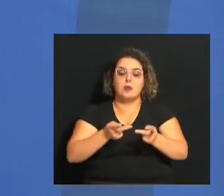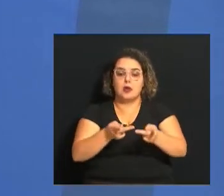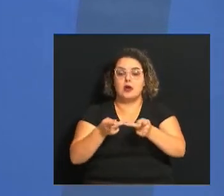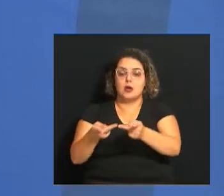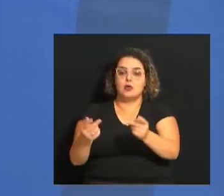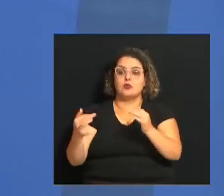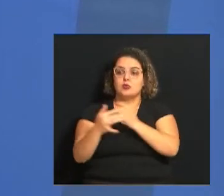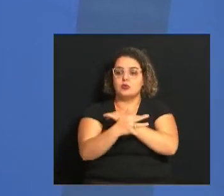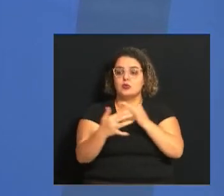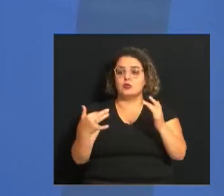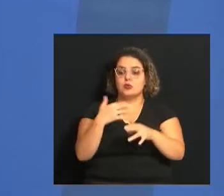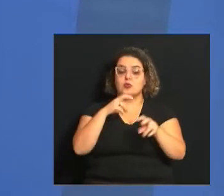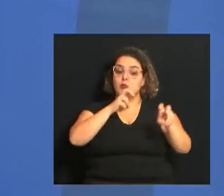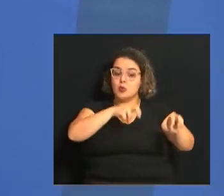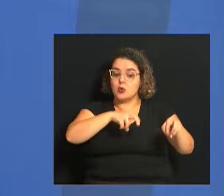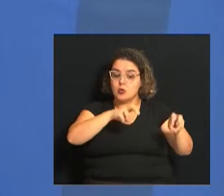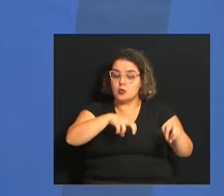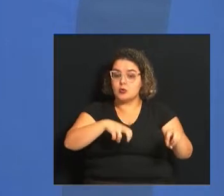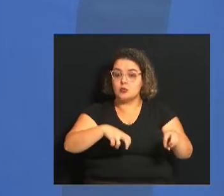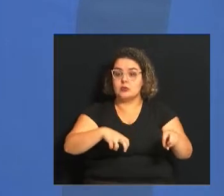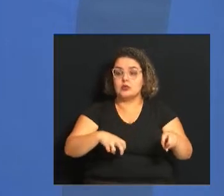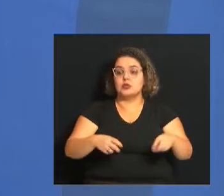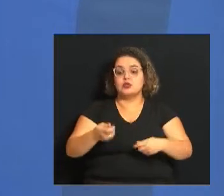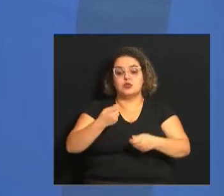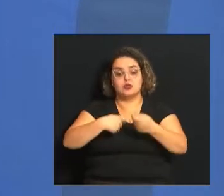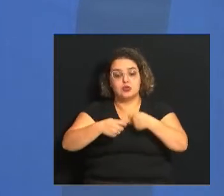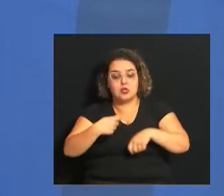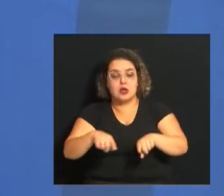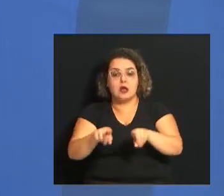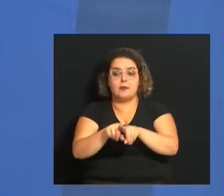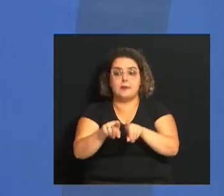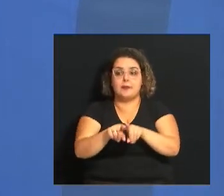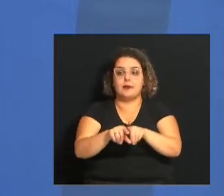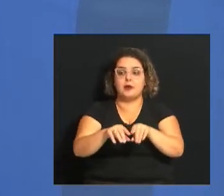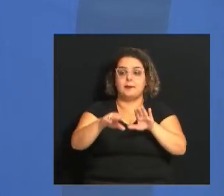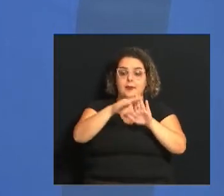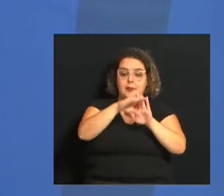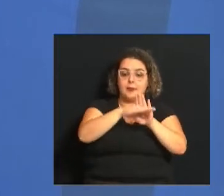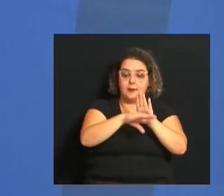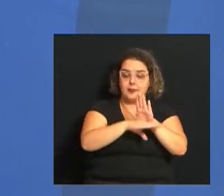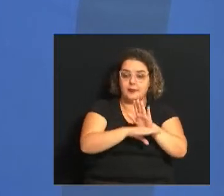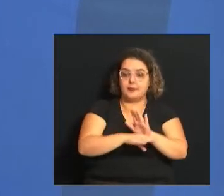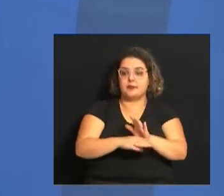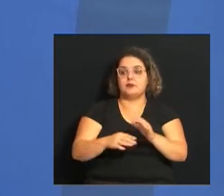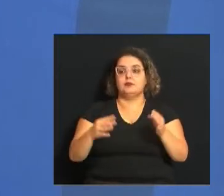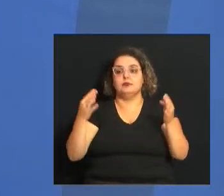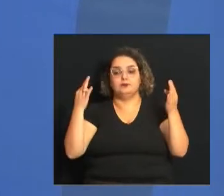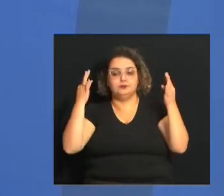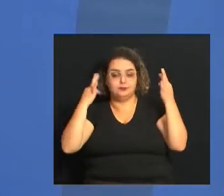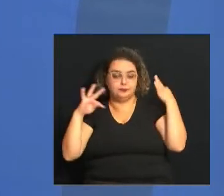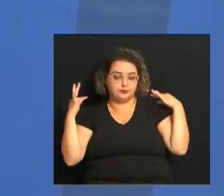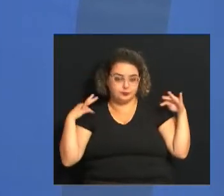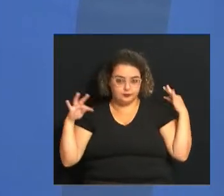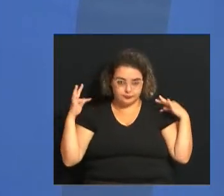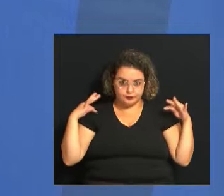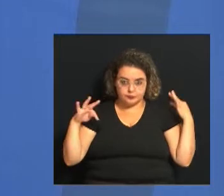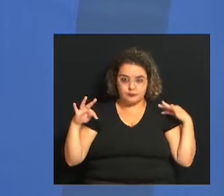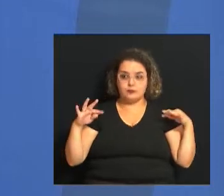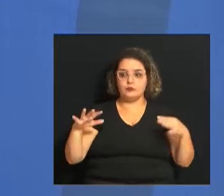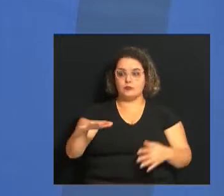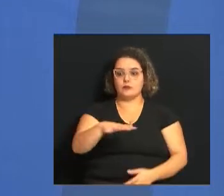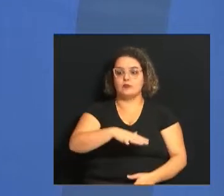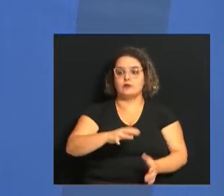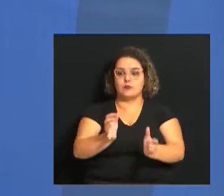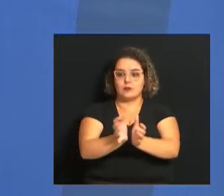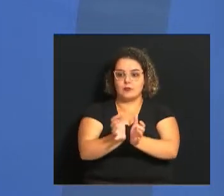e rurais de turismo de negócios também, nos roteiros turísticos também elaborados pelo Departamento de Turismo e promovidos